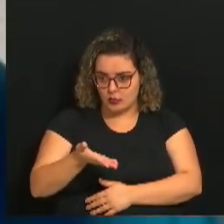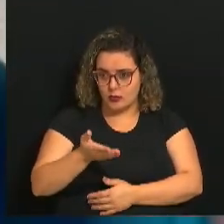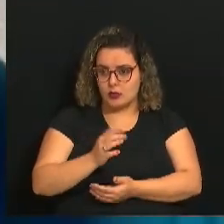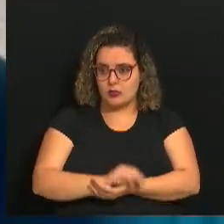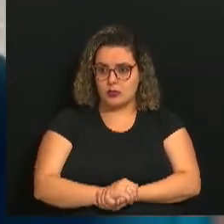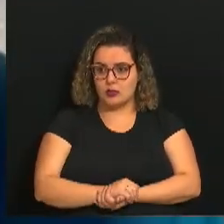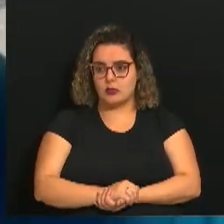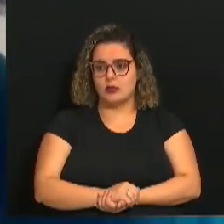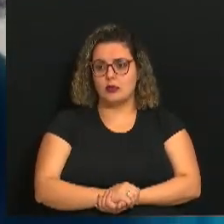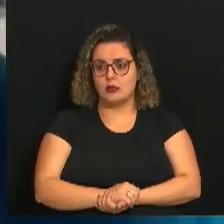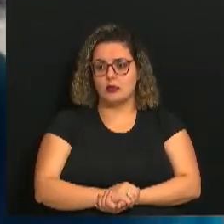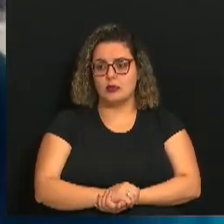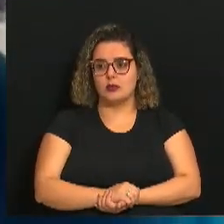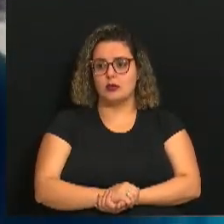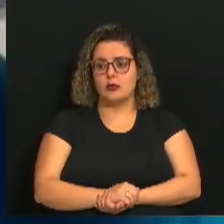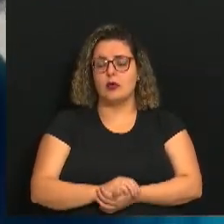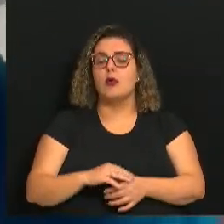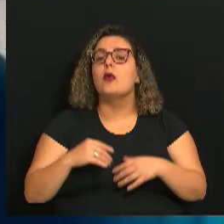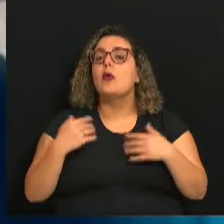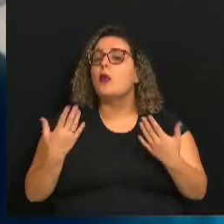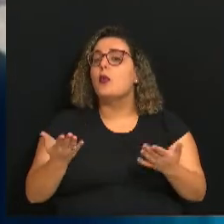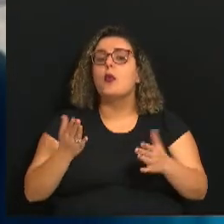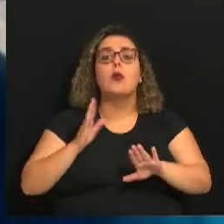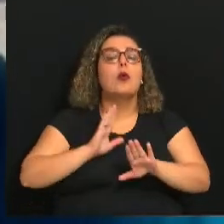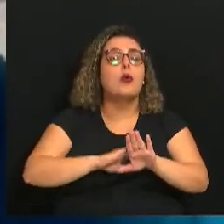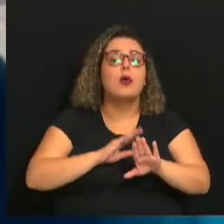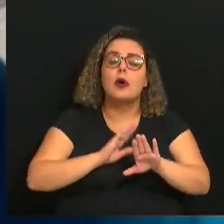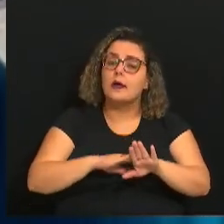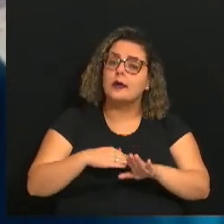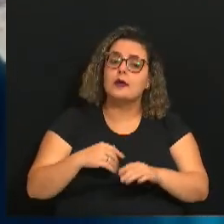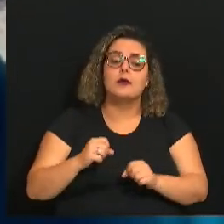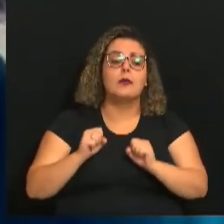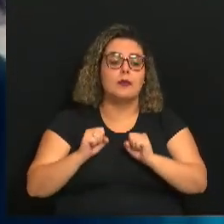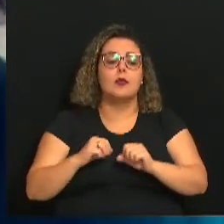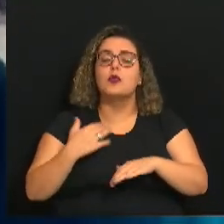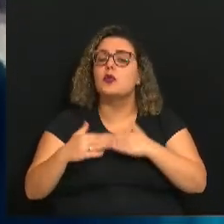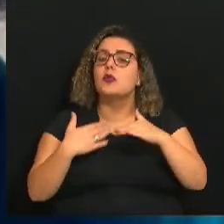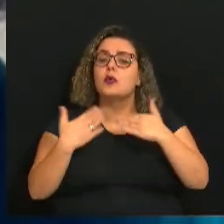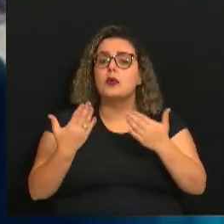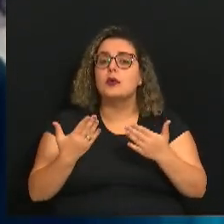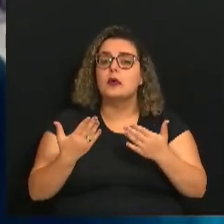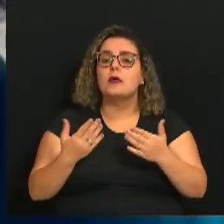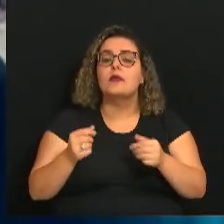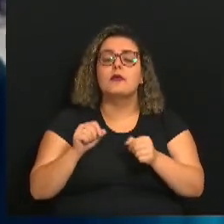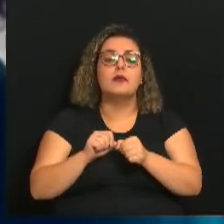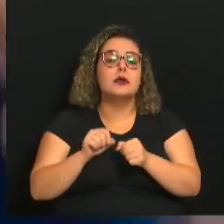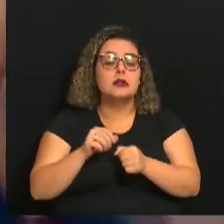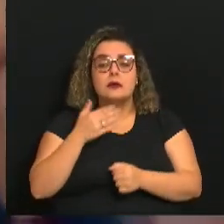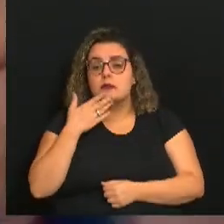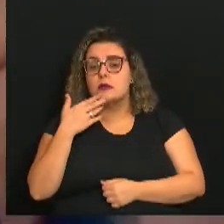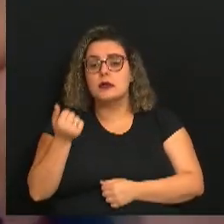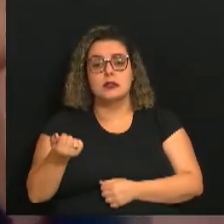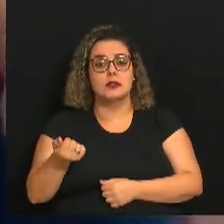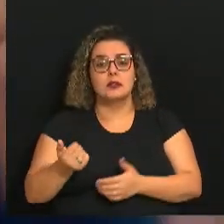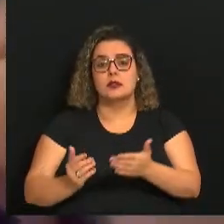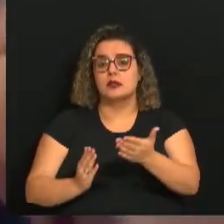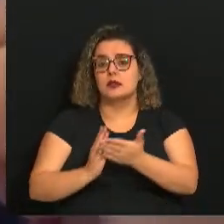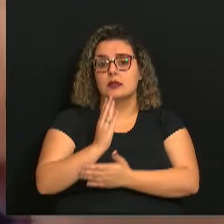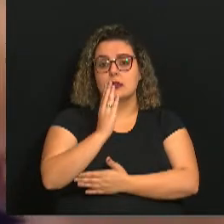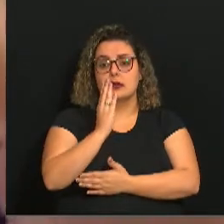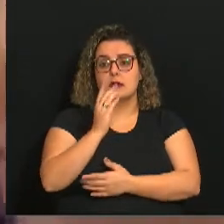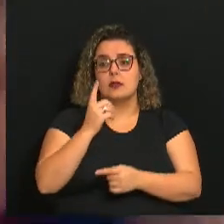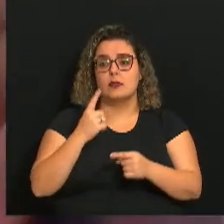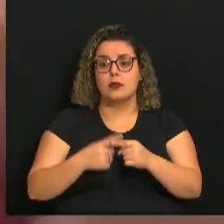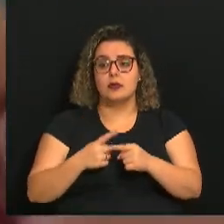quais são os mecanismos que a gente tem, que a gente pode desenvolver, que a gente pode, enfim, aprovar. Porque,